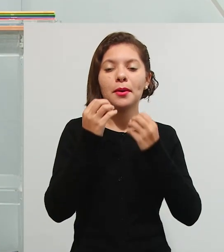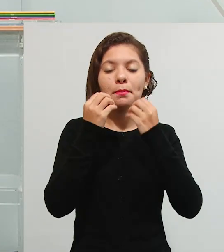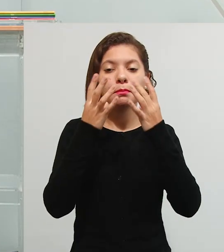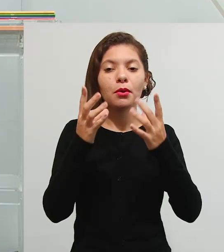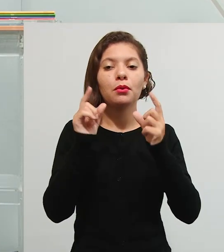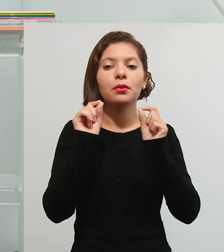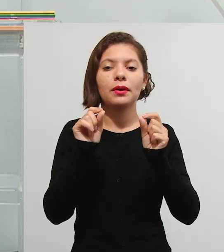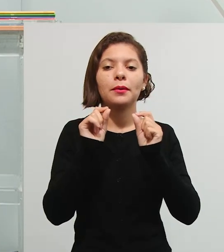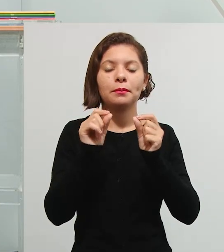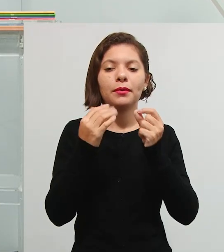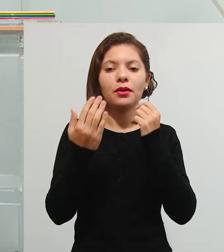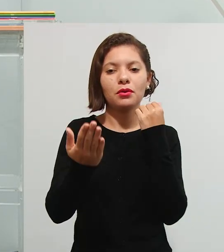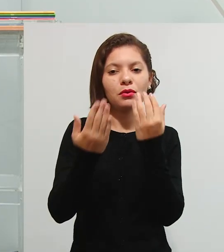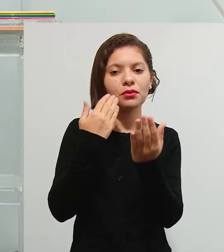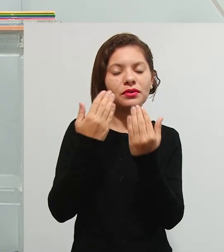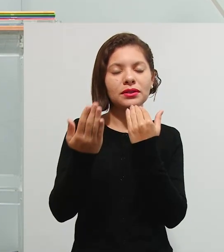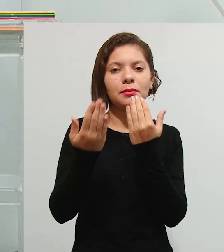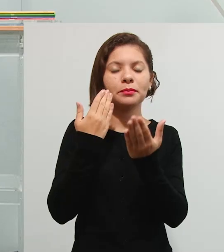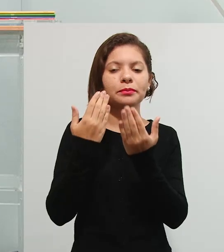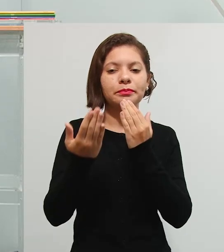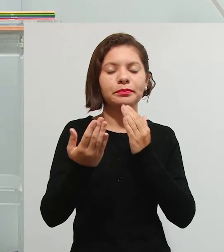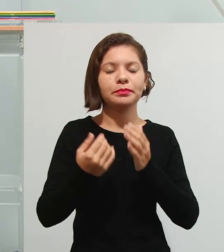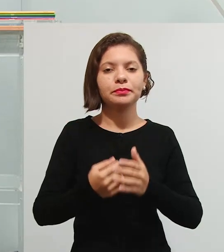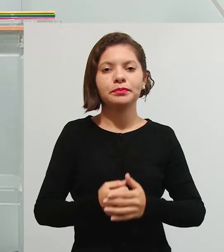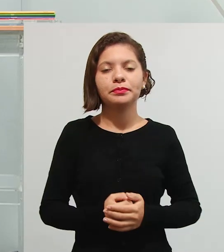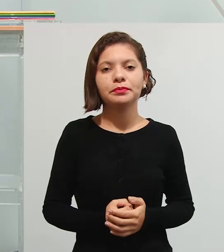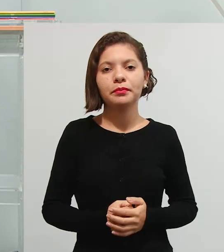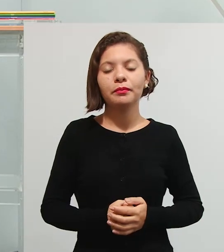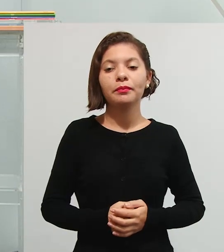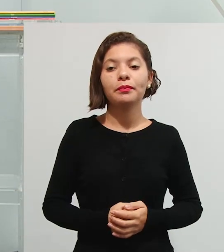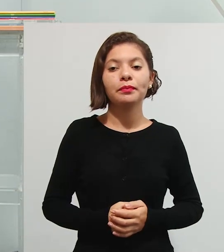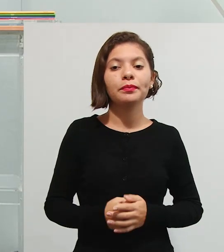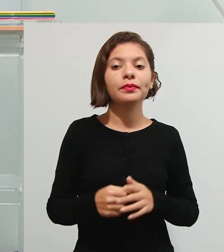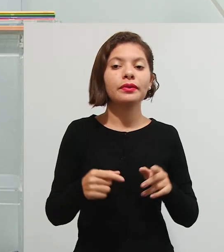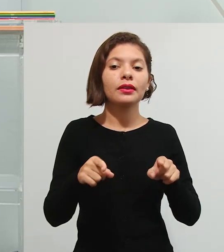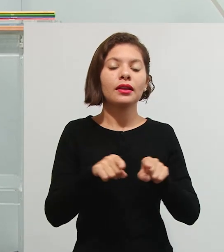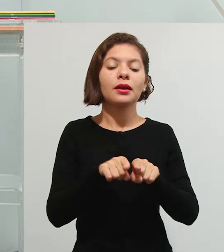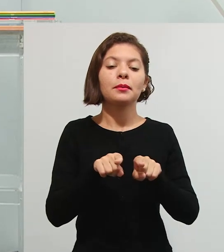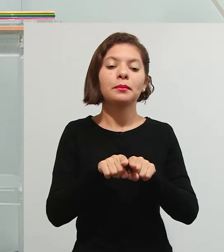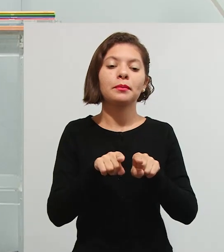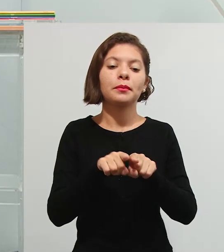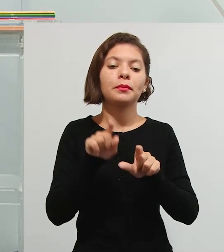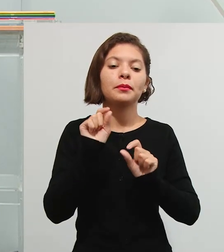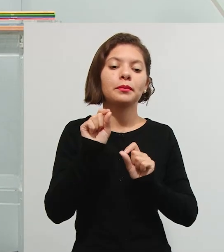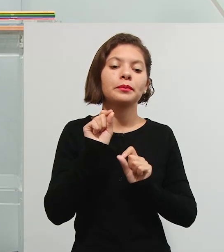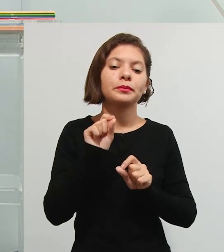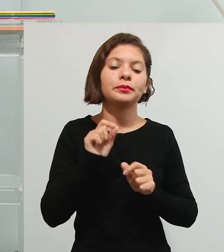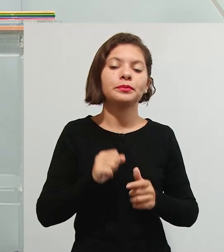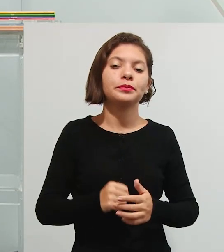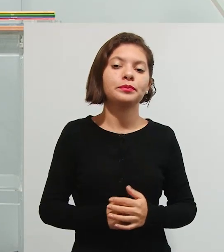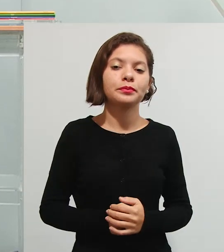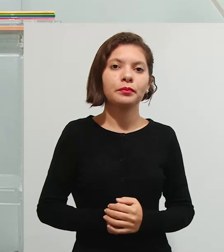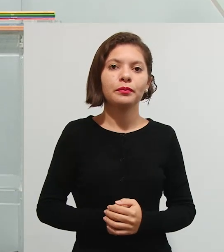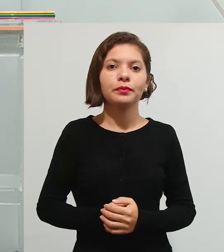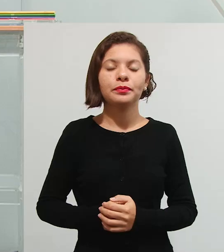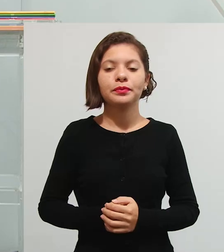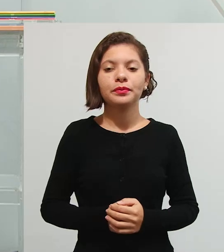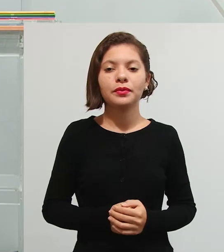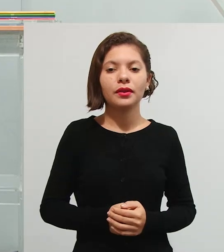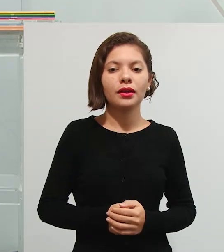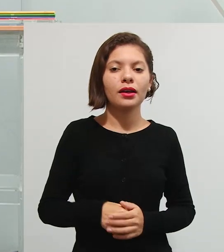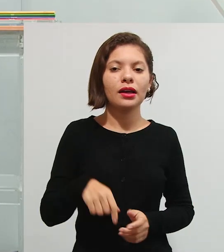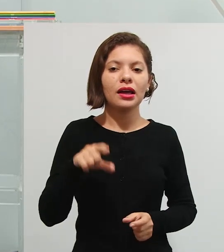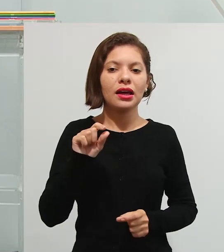àquele momento da pesquisa, ou àquela fase da pesquisa ou da redação, e do mesmo jeito em que a perspectiva